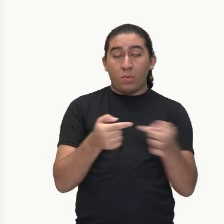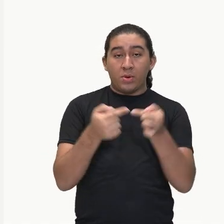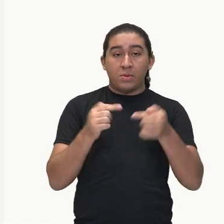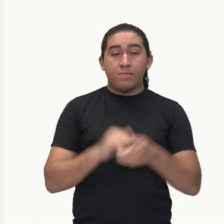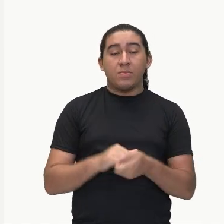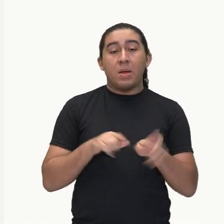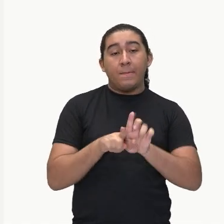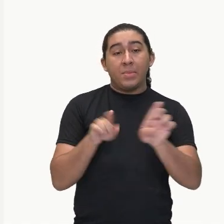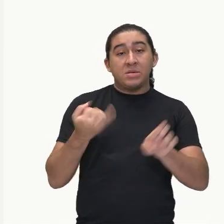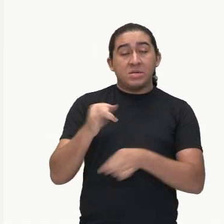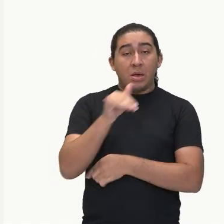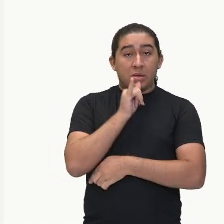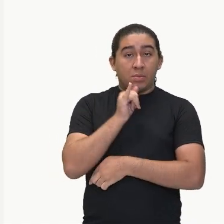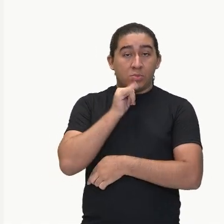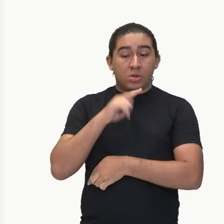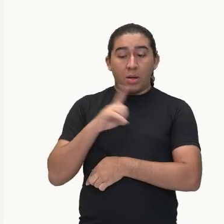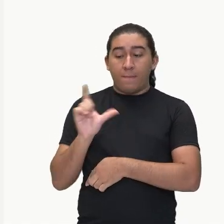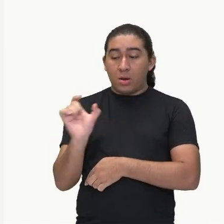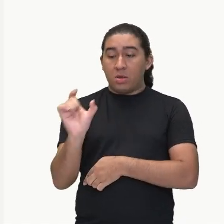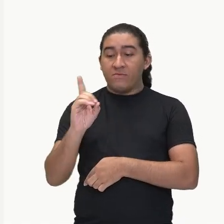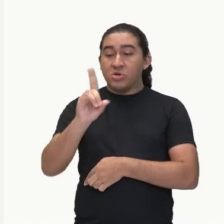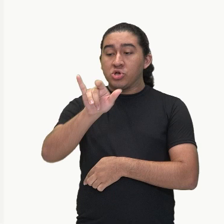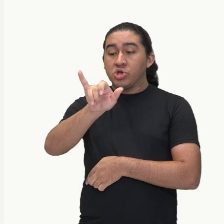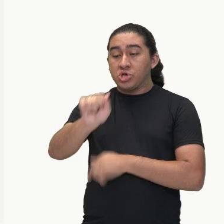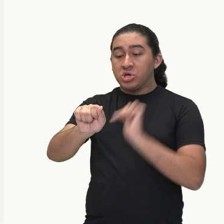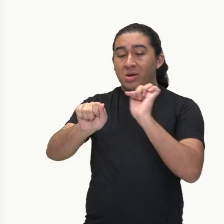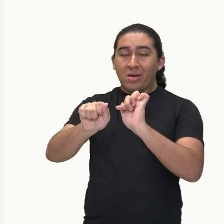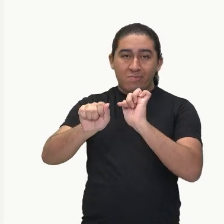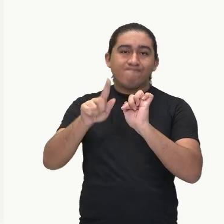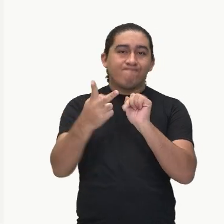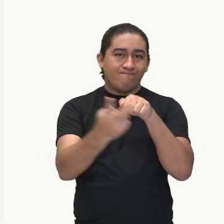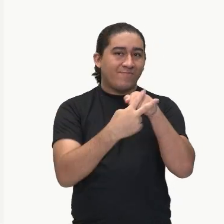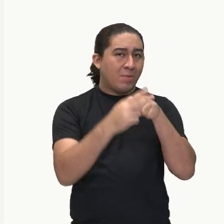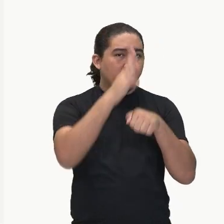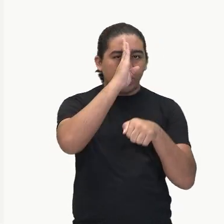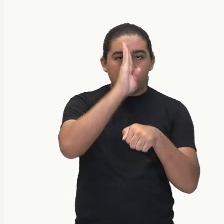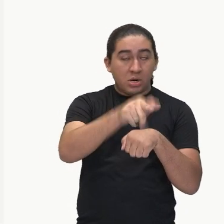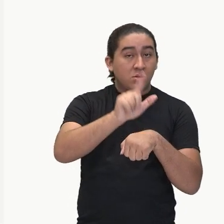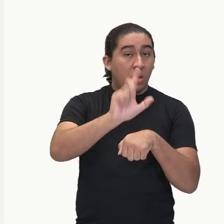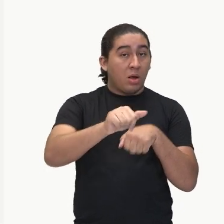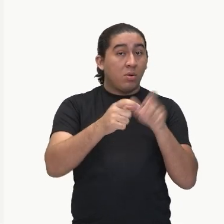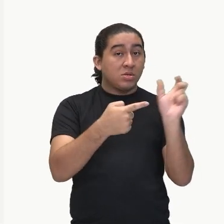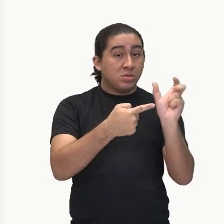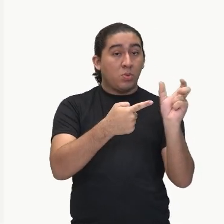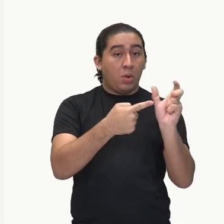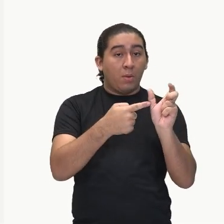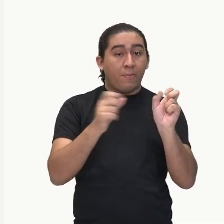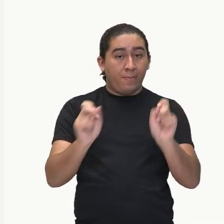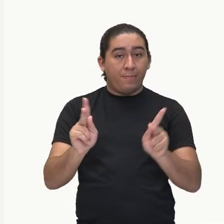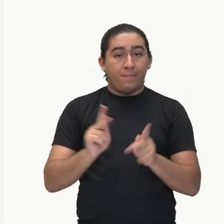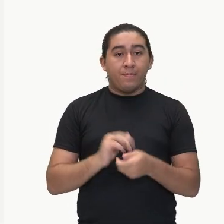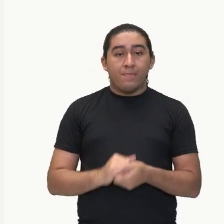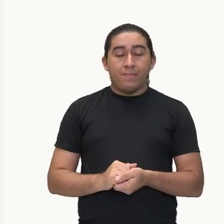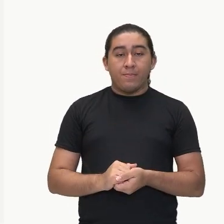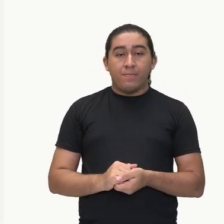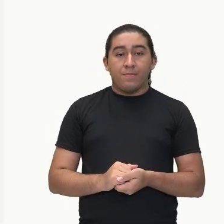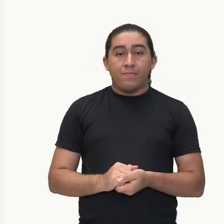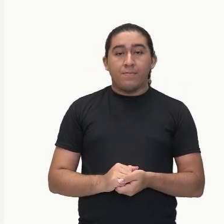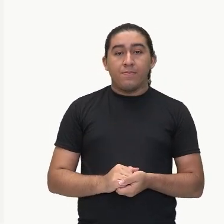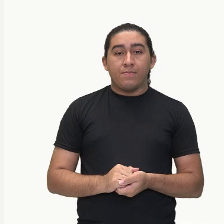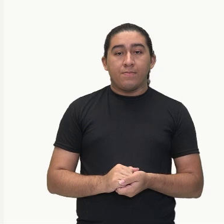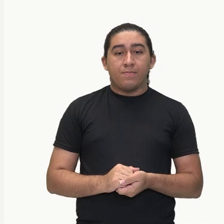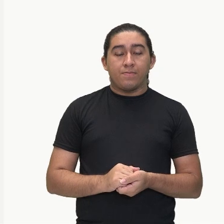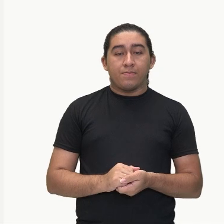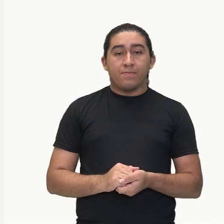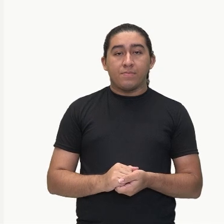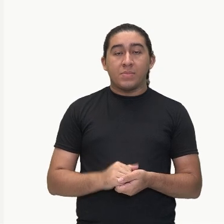eu colocar a palavra dia, aí vai sempre estar no singular, certo? Concordância